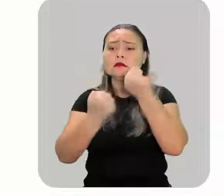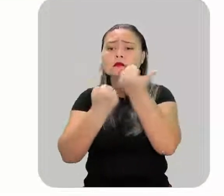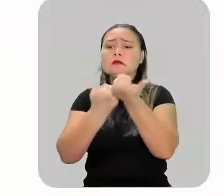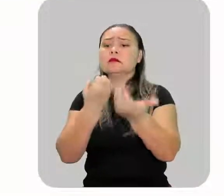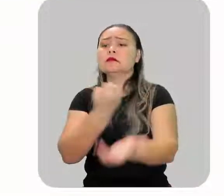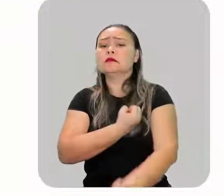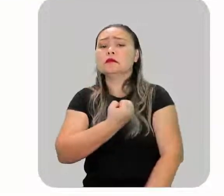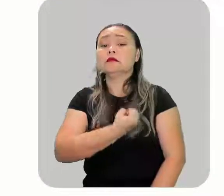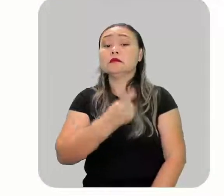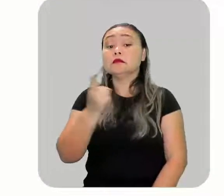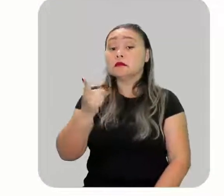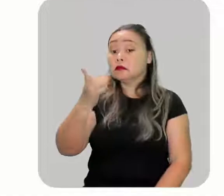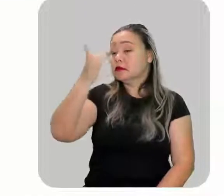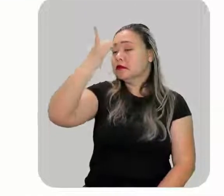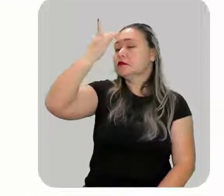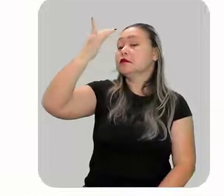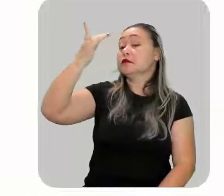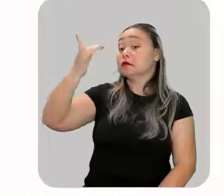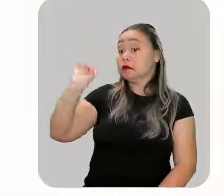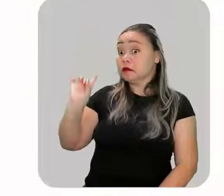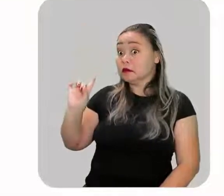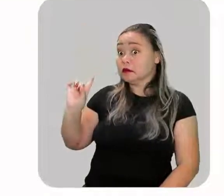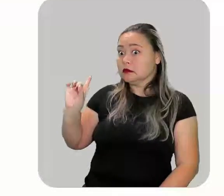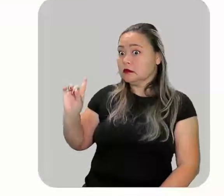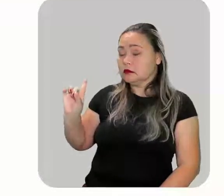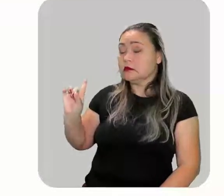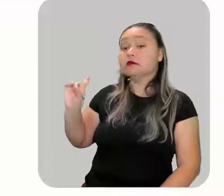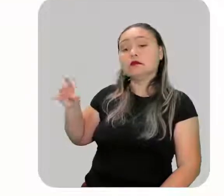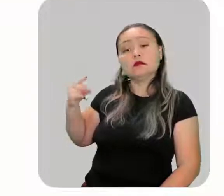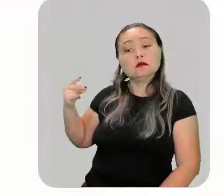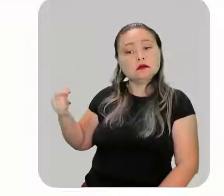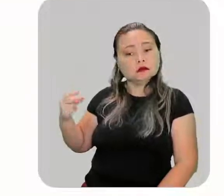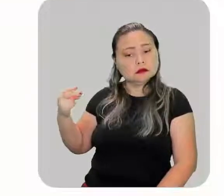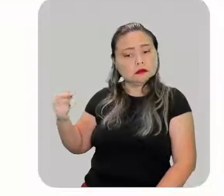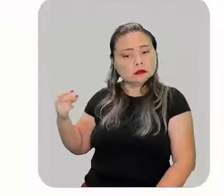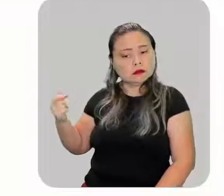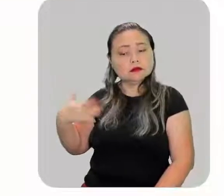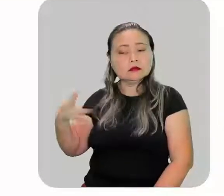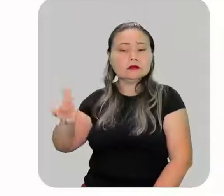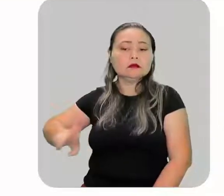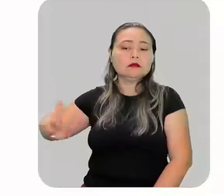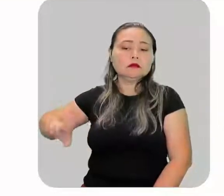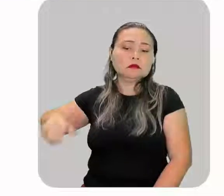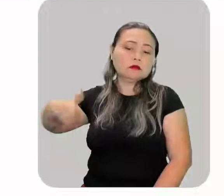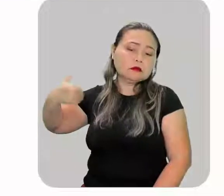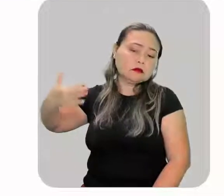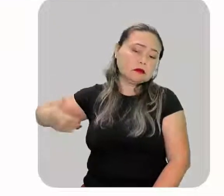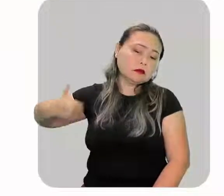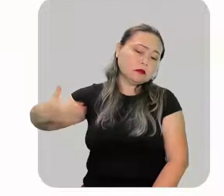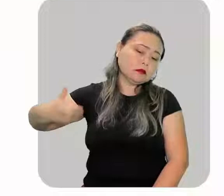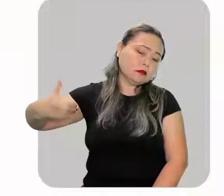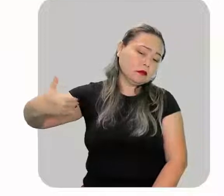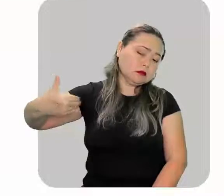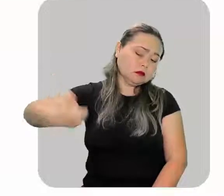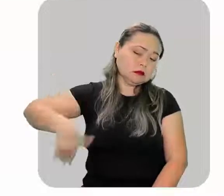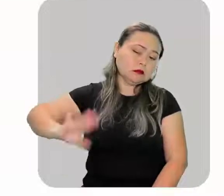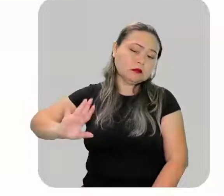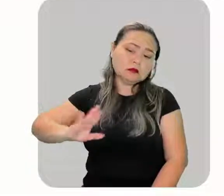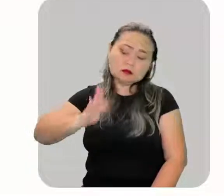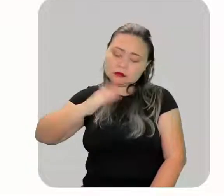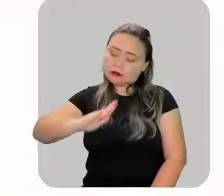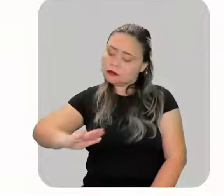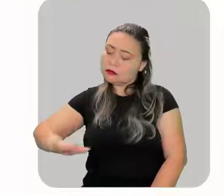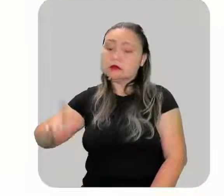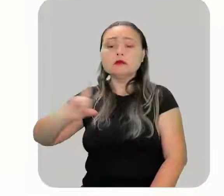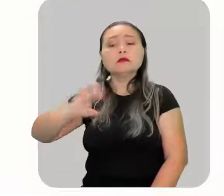números? Olha aí, faz tempo, né? Faz muito tempo. Porque, desde o ensino fundamental, a